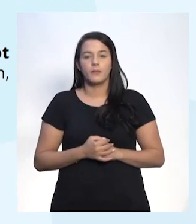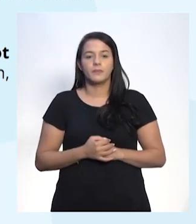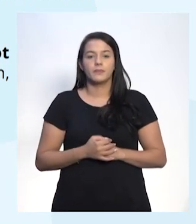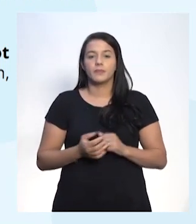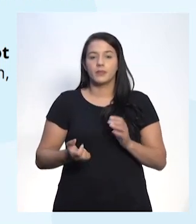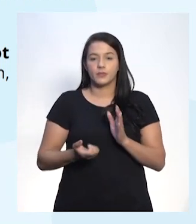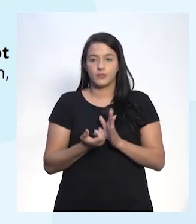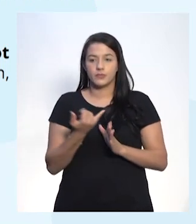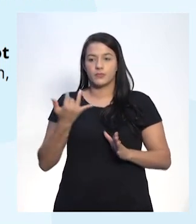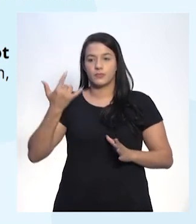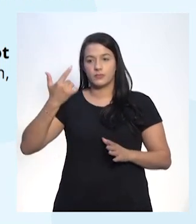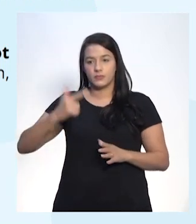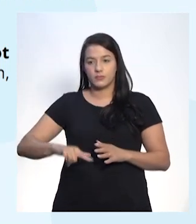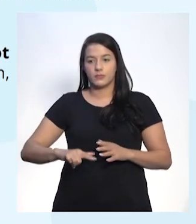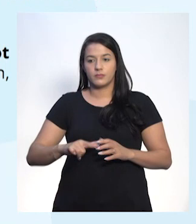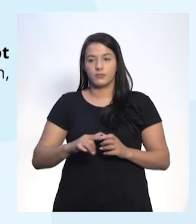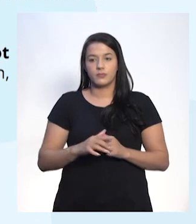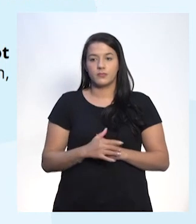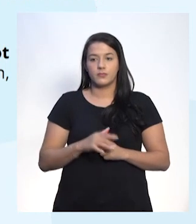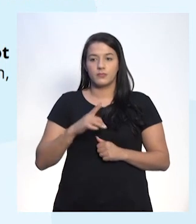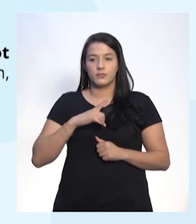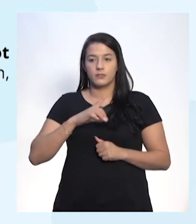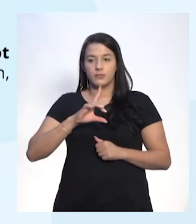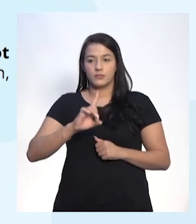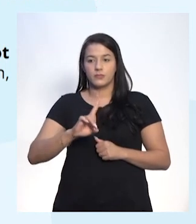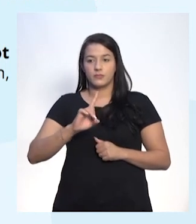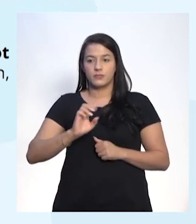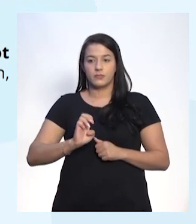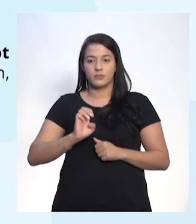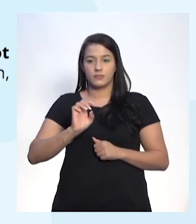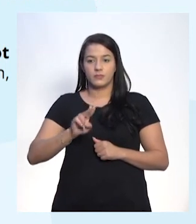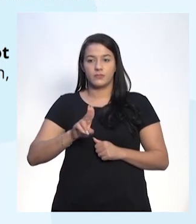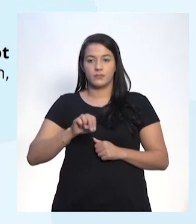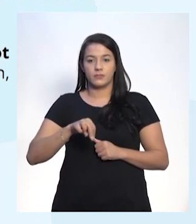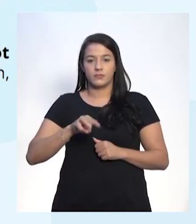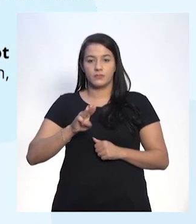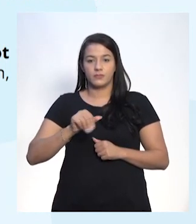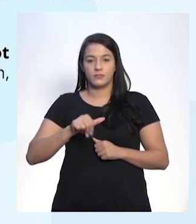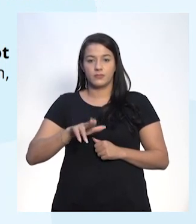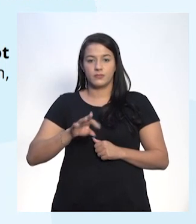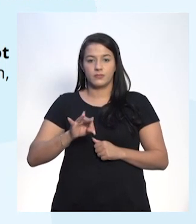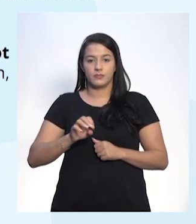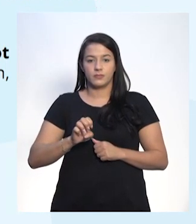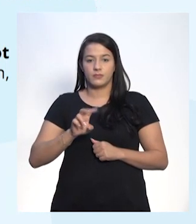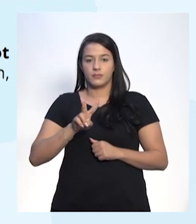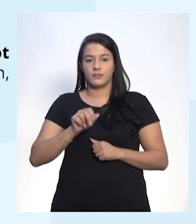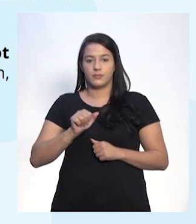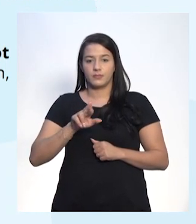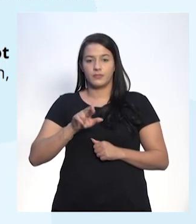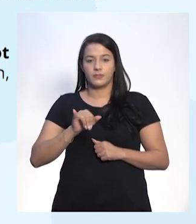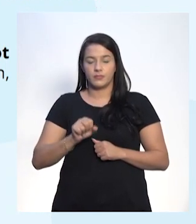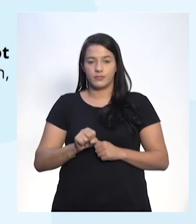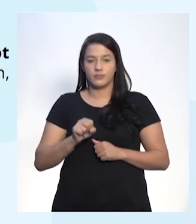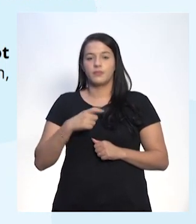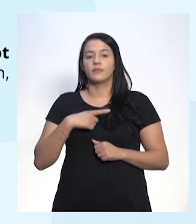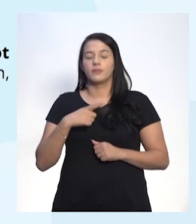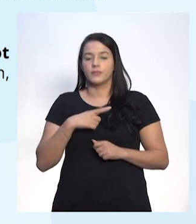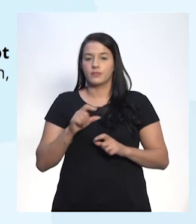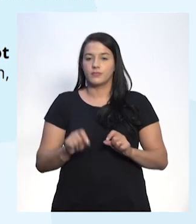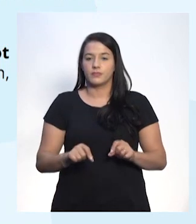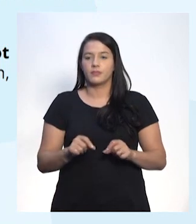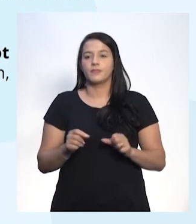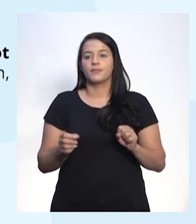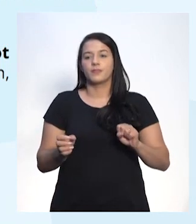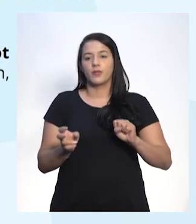quantidade de novo, the amount of sunlight varies depending on the location. Então, aqui,